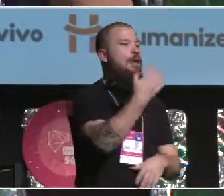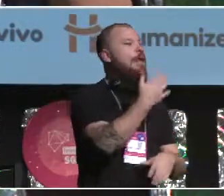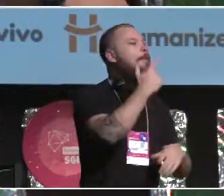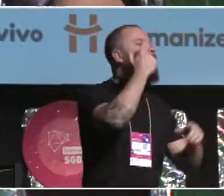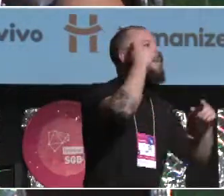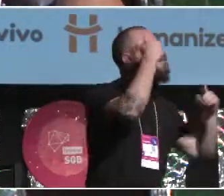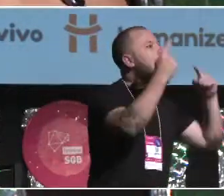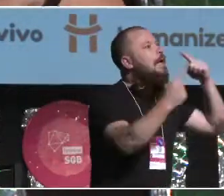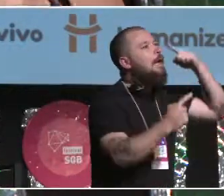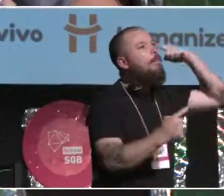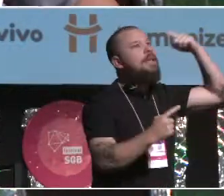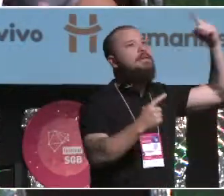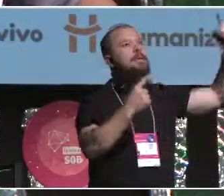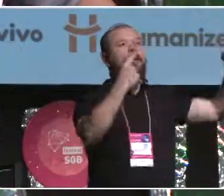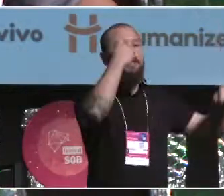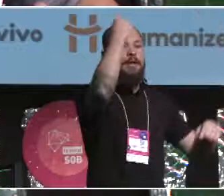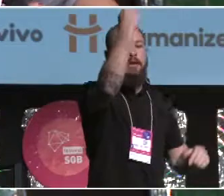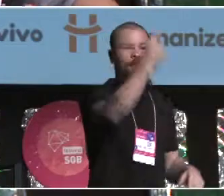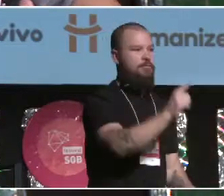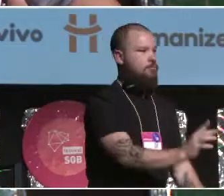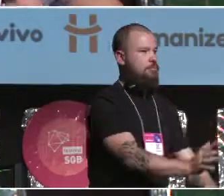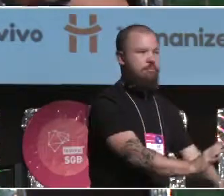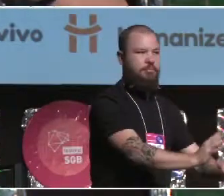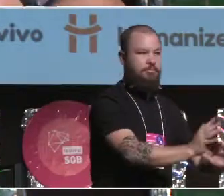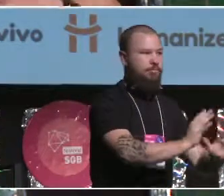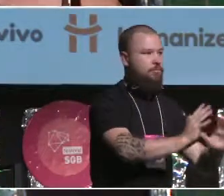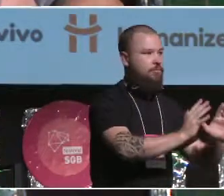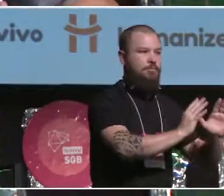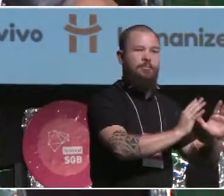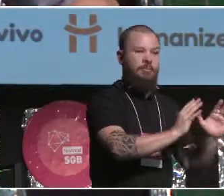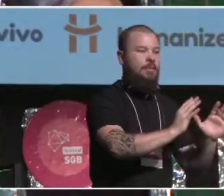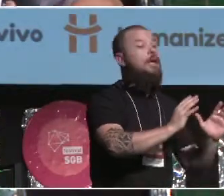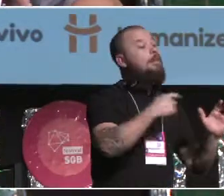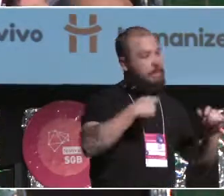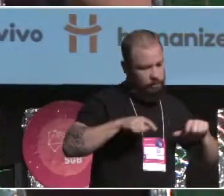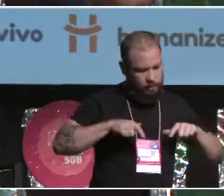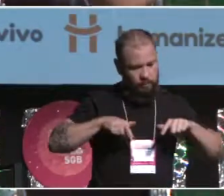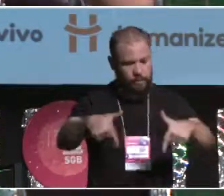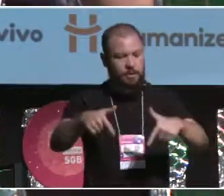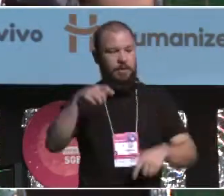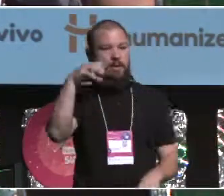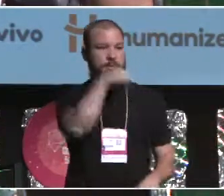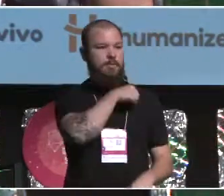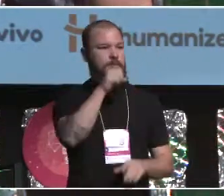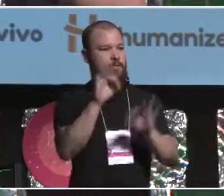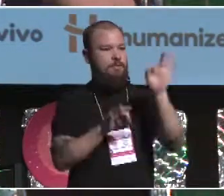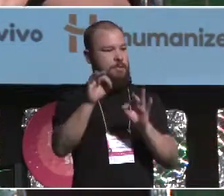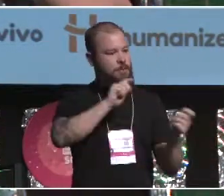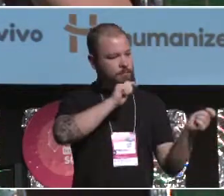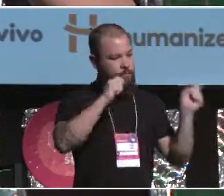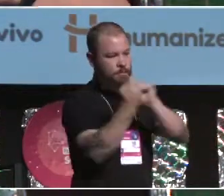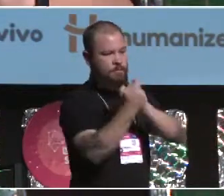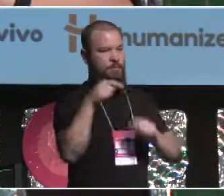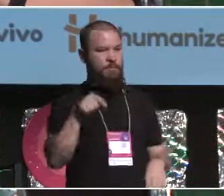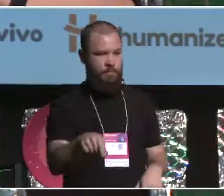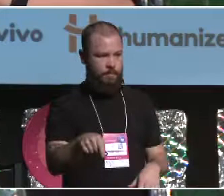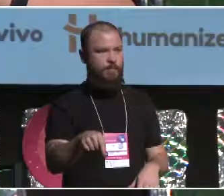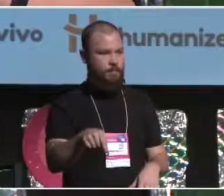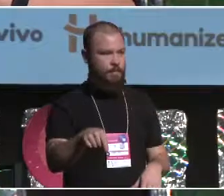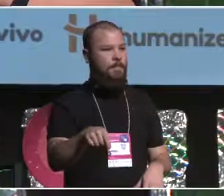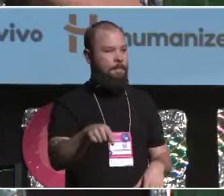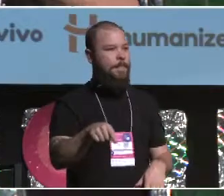intenções. Não dá mais tempo sequer para compromisso. Temos que agir. E financiar os Objetivos de